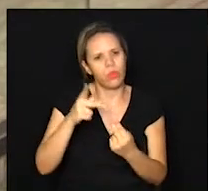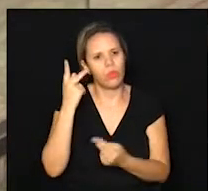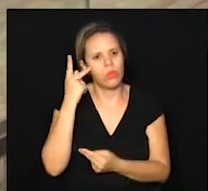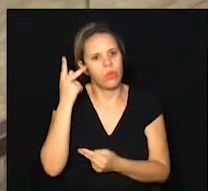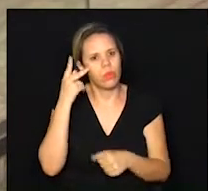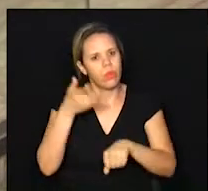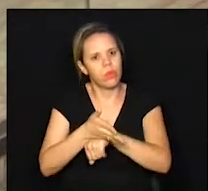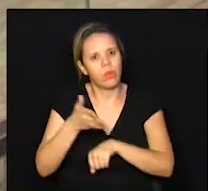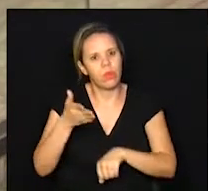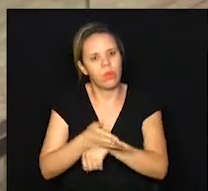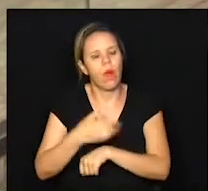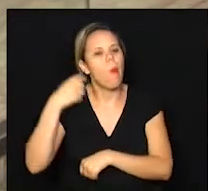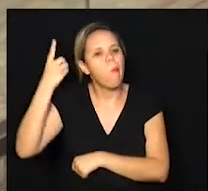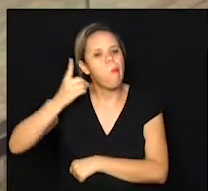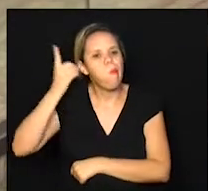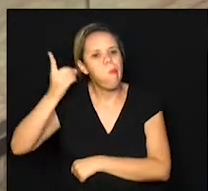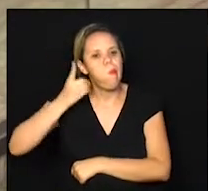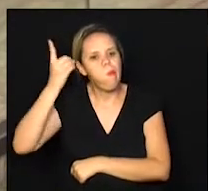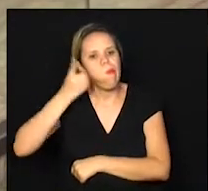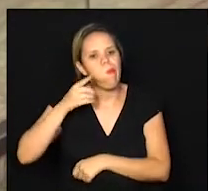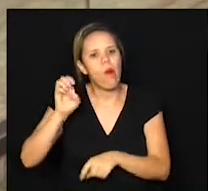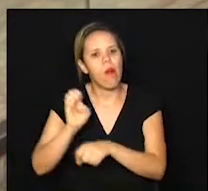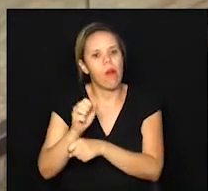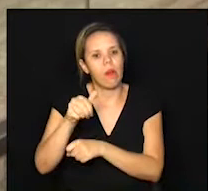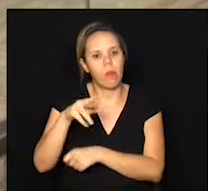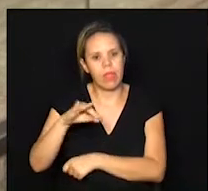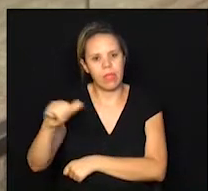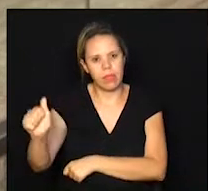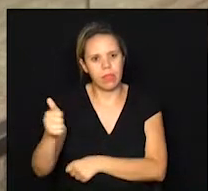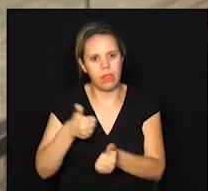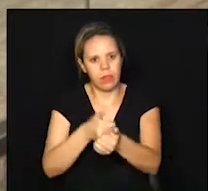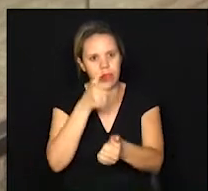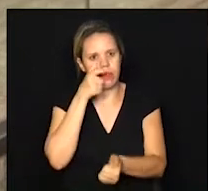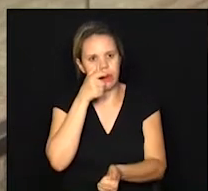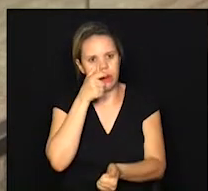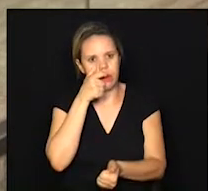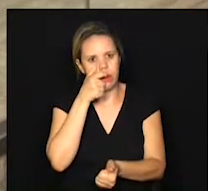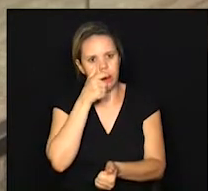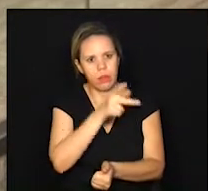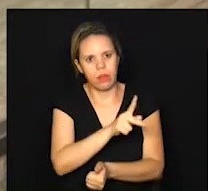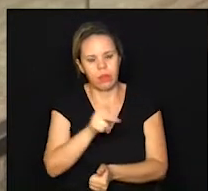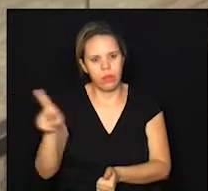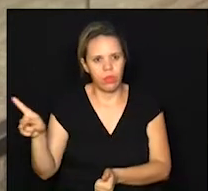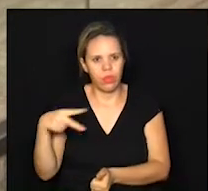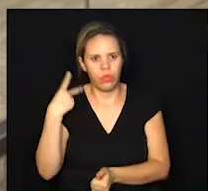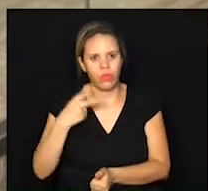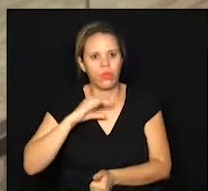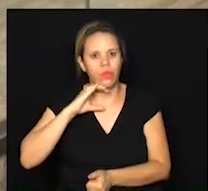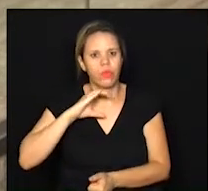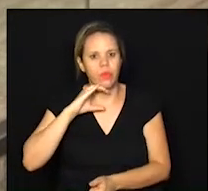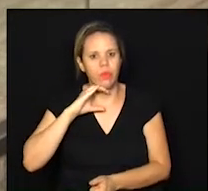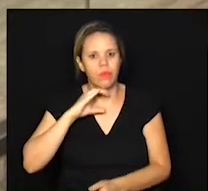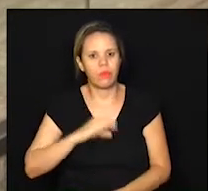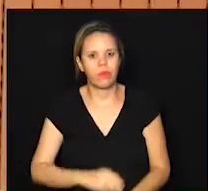participação da deputada estadual Márcia Lia. Acompanhe na presidência do vereador Carlão do PT.